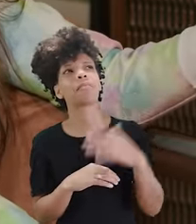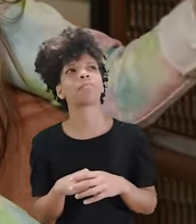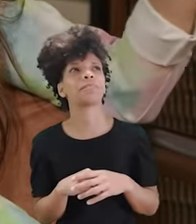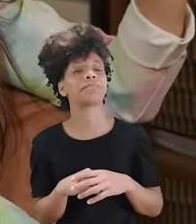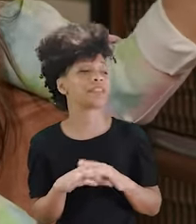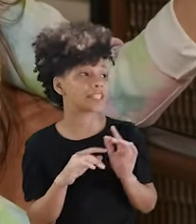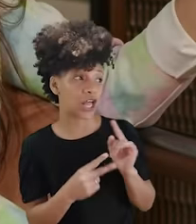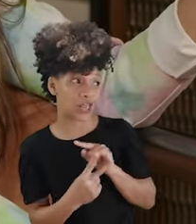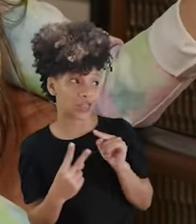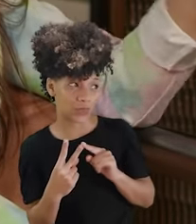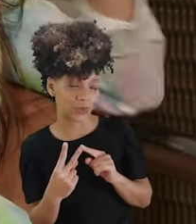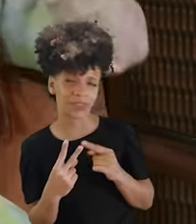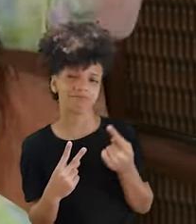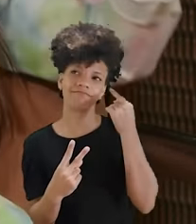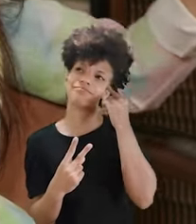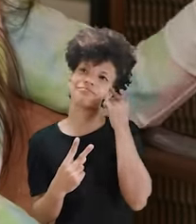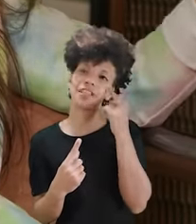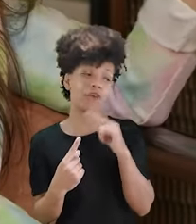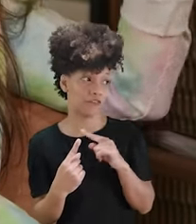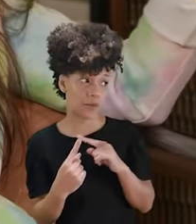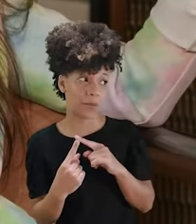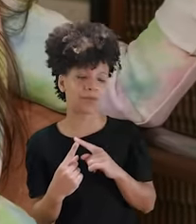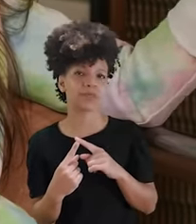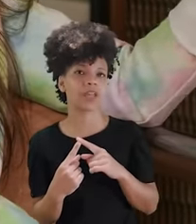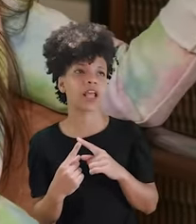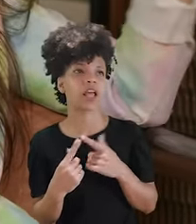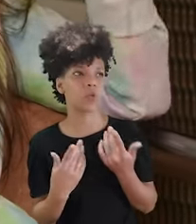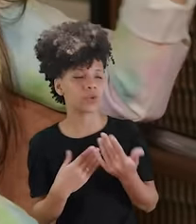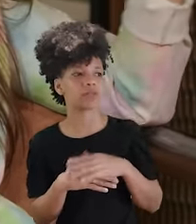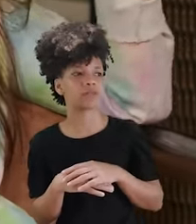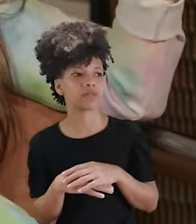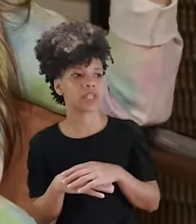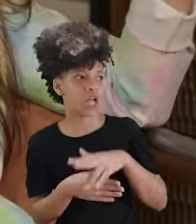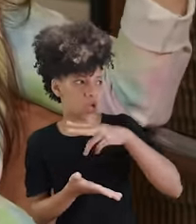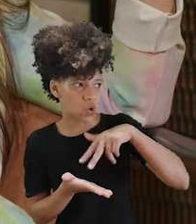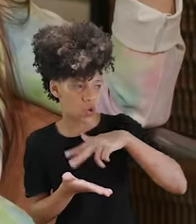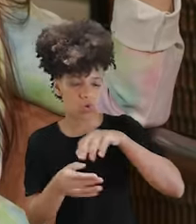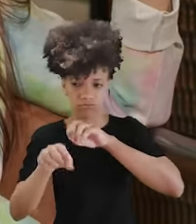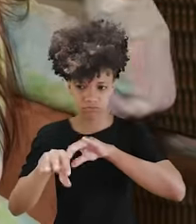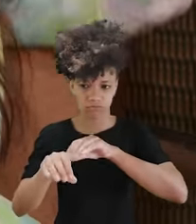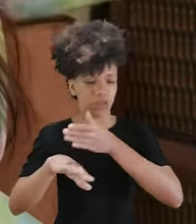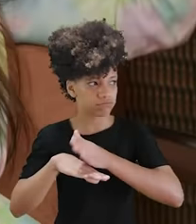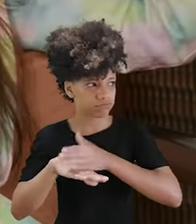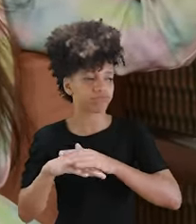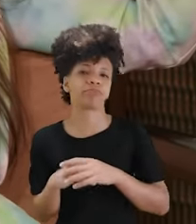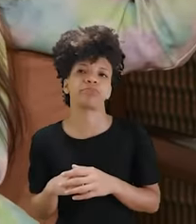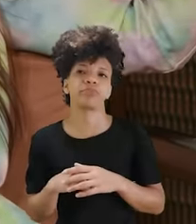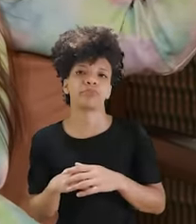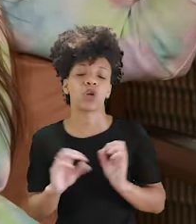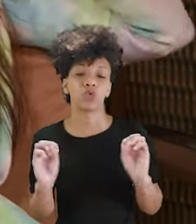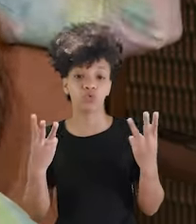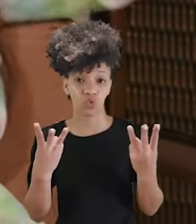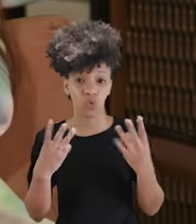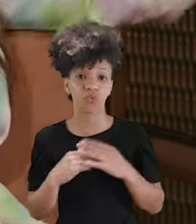era coreógrafa eu tava coreografando shows musicais né e a gente tava ensaiando